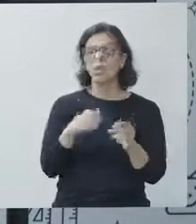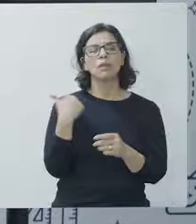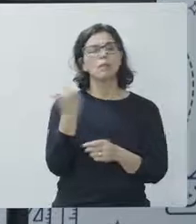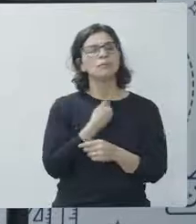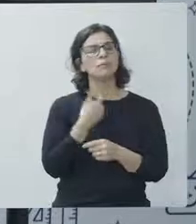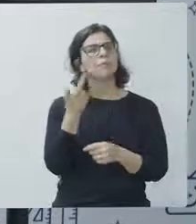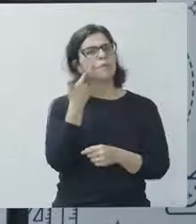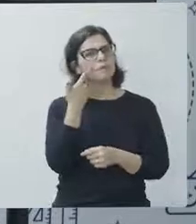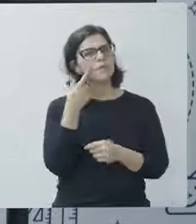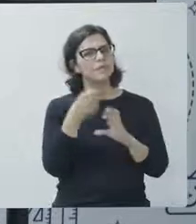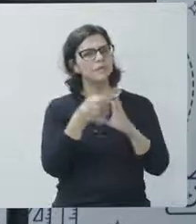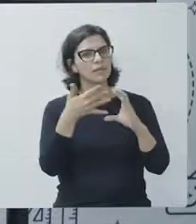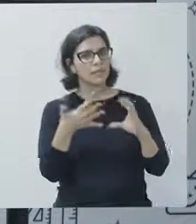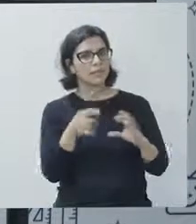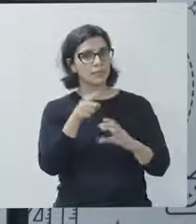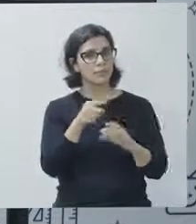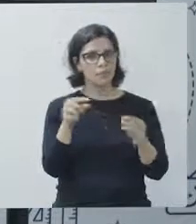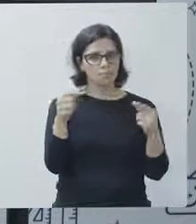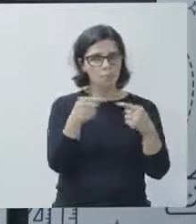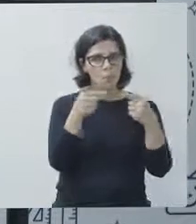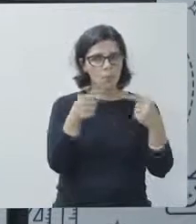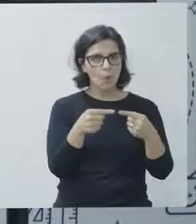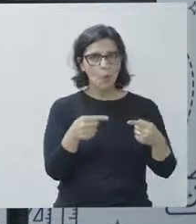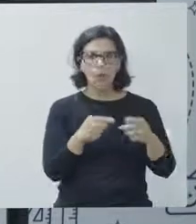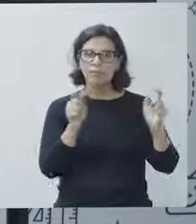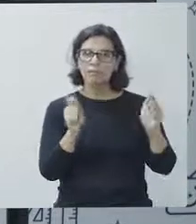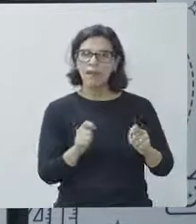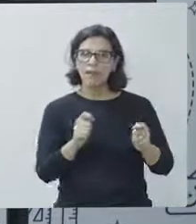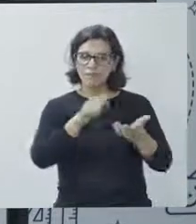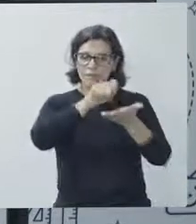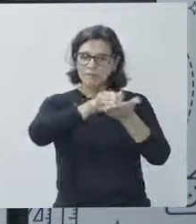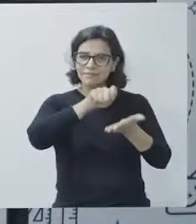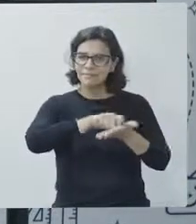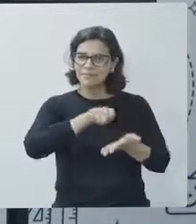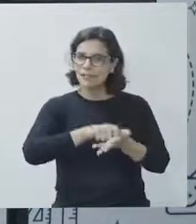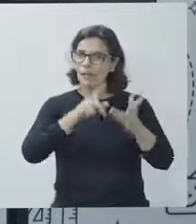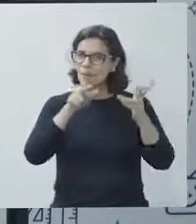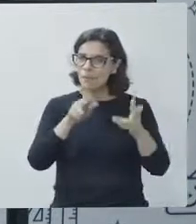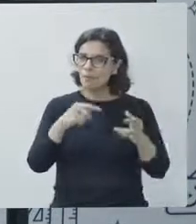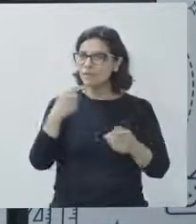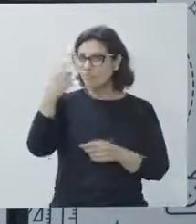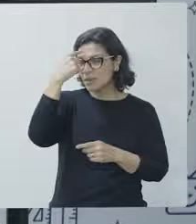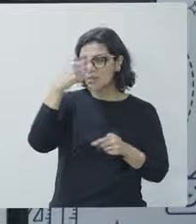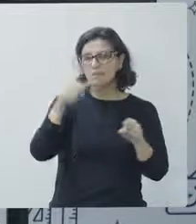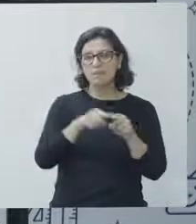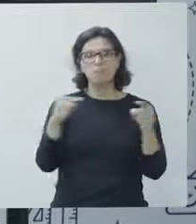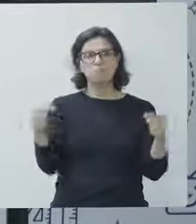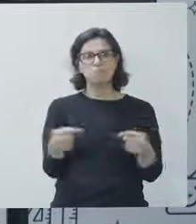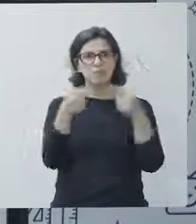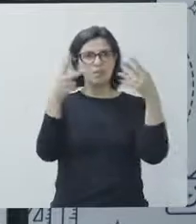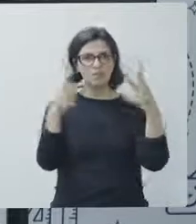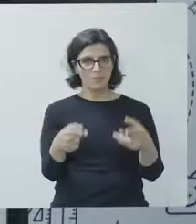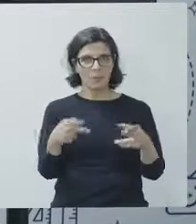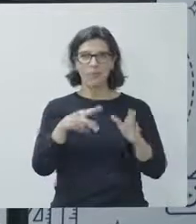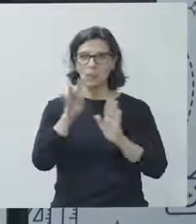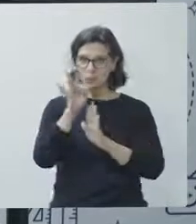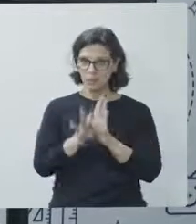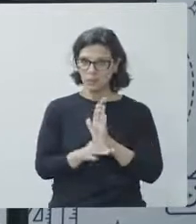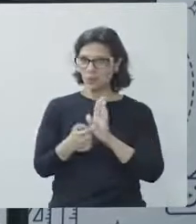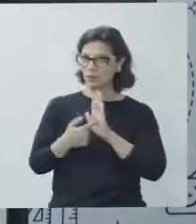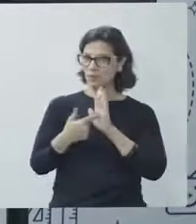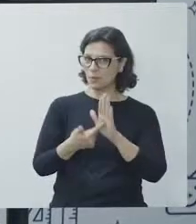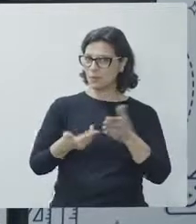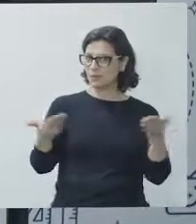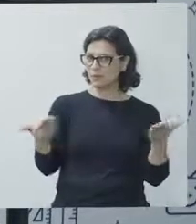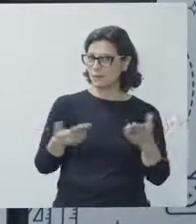gente vai ver se as características que você colocou aí no seu caderno ou que você pensou, se tem nesse texto que eu vou